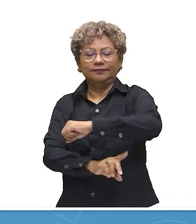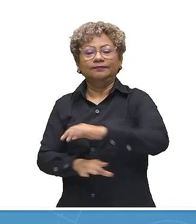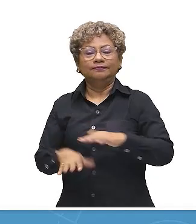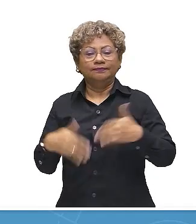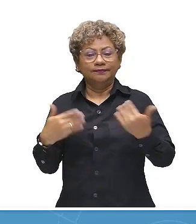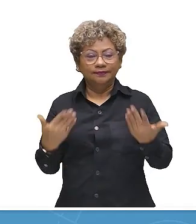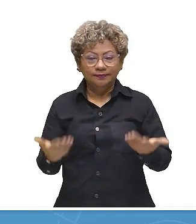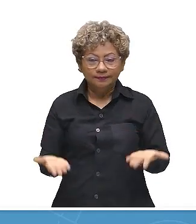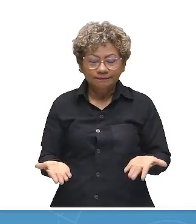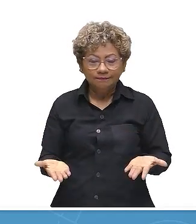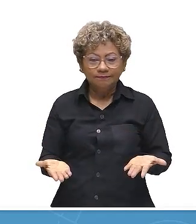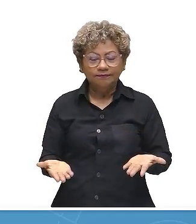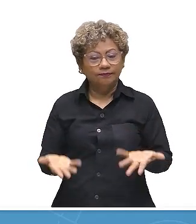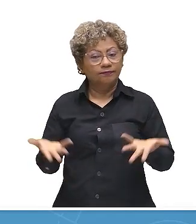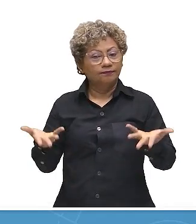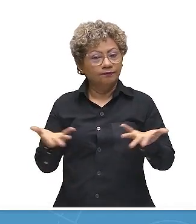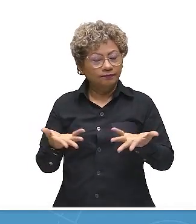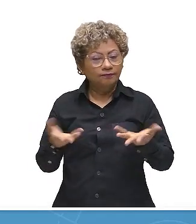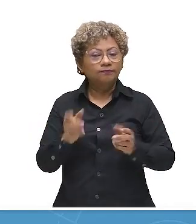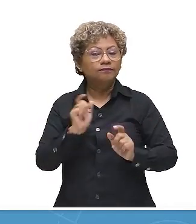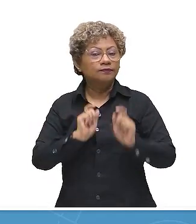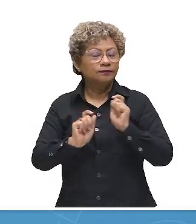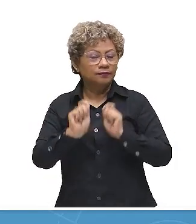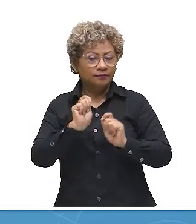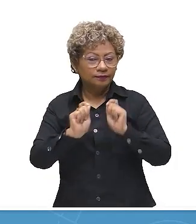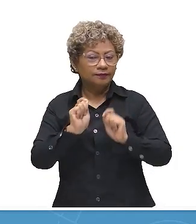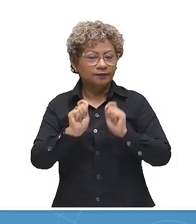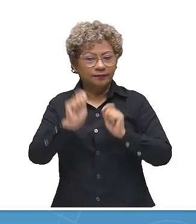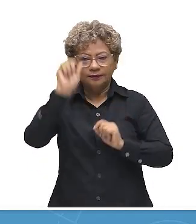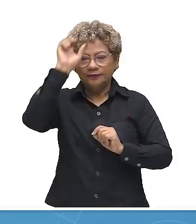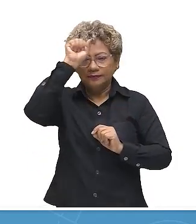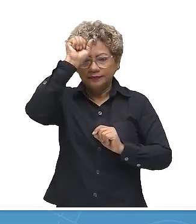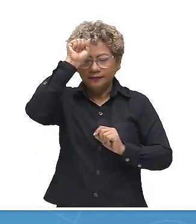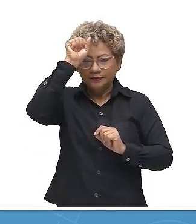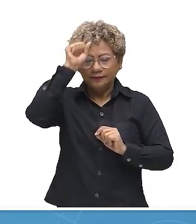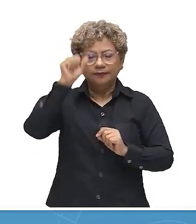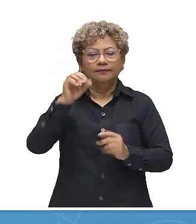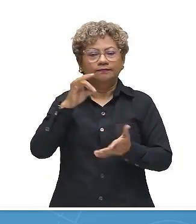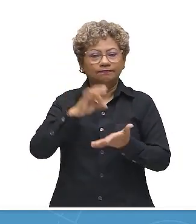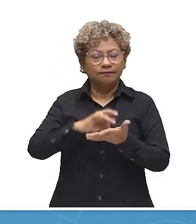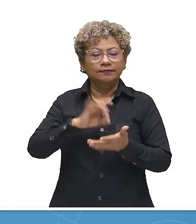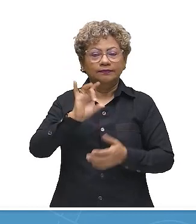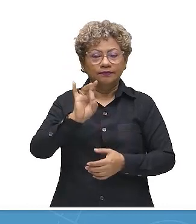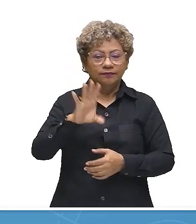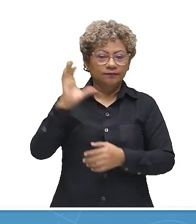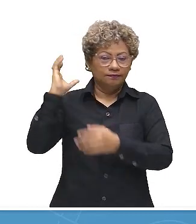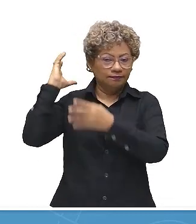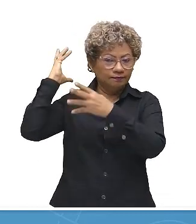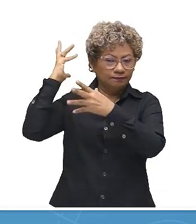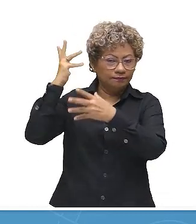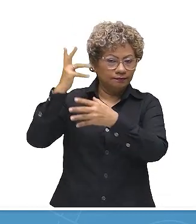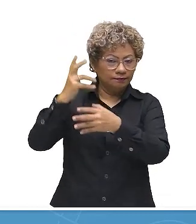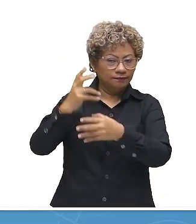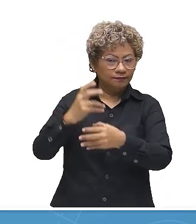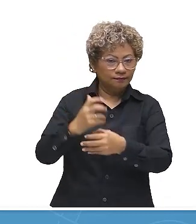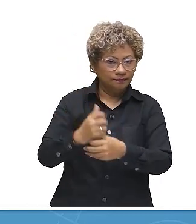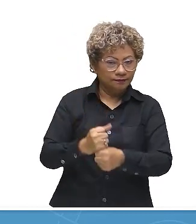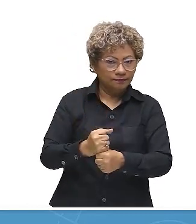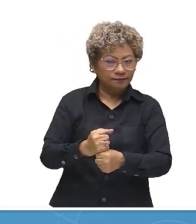a gente vai aprender a fazer hoje, né? A gente vai, na verdade, revisar. A gente vai revisar